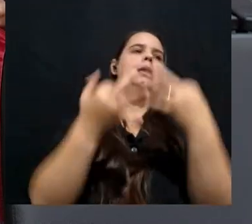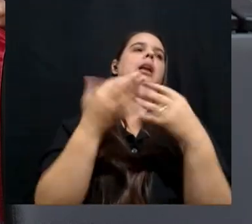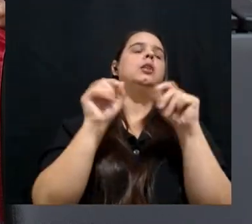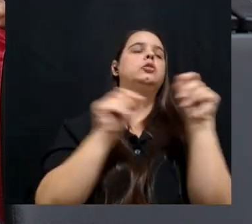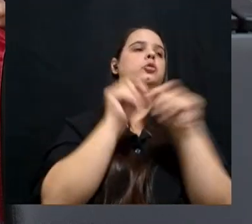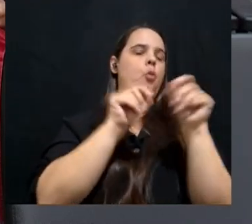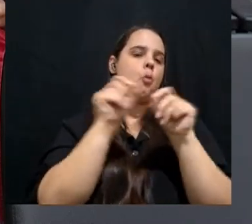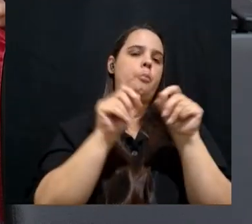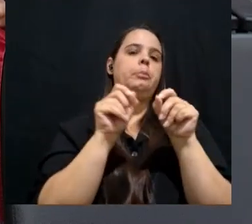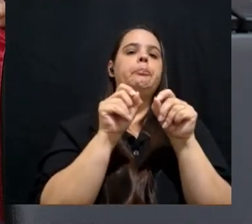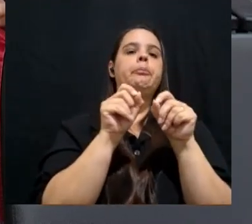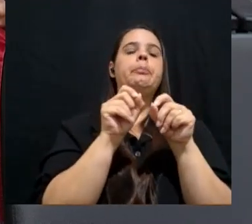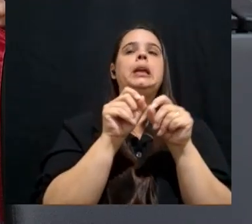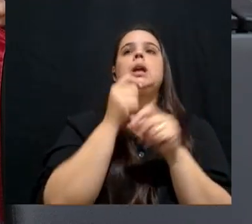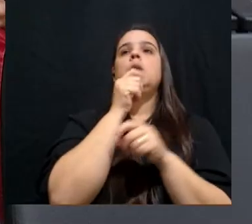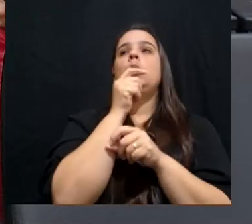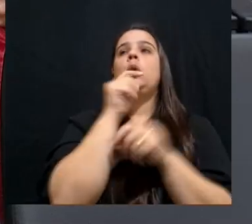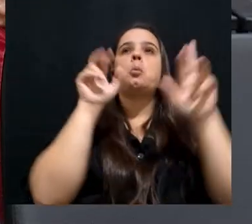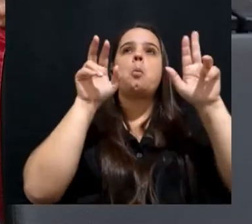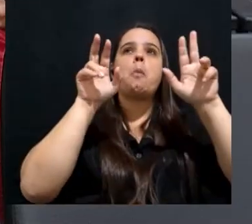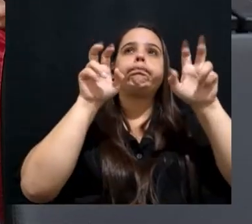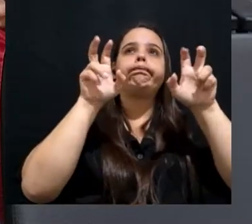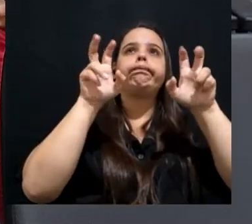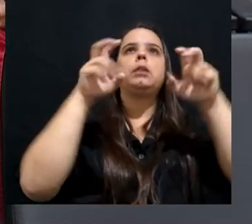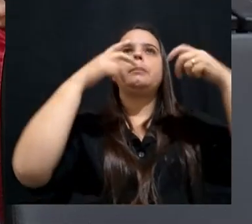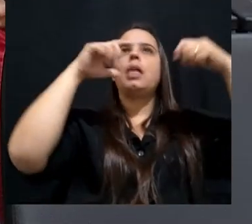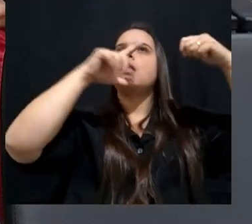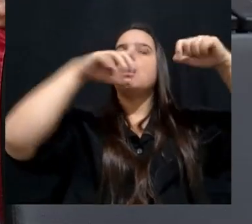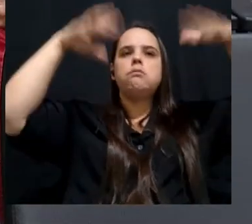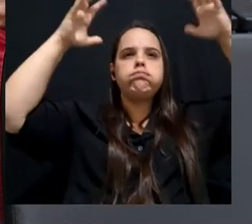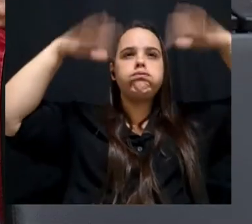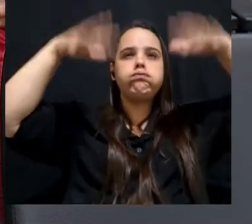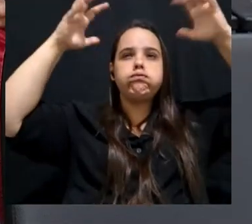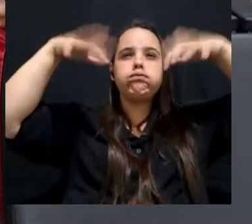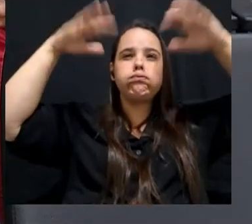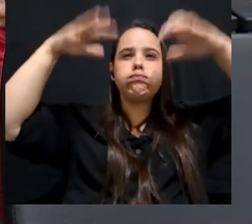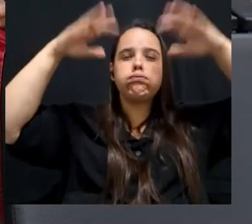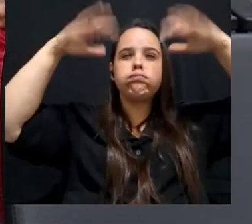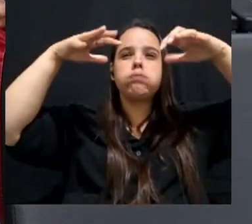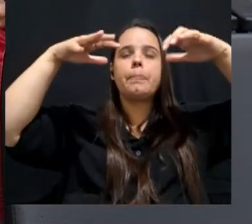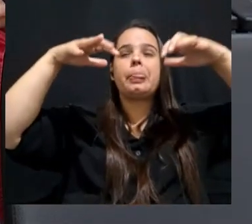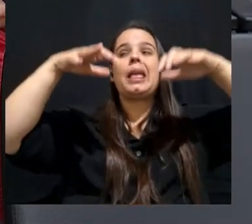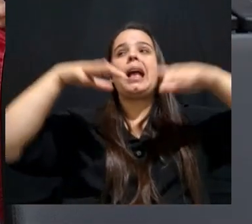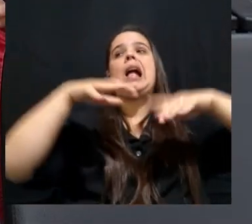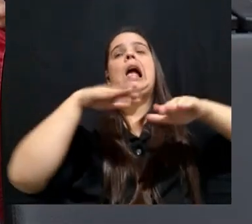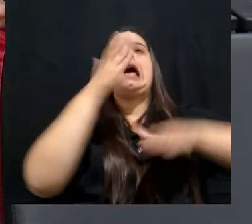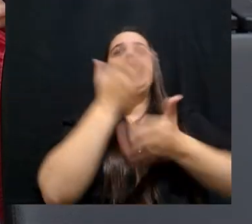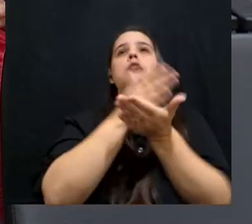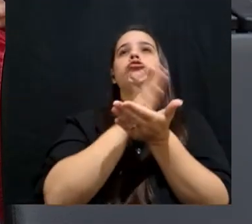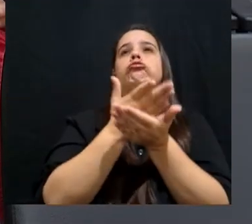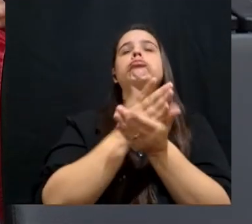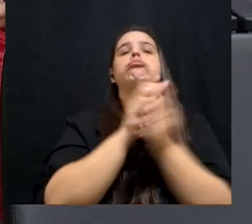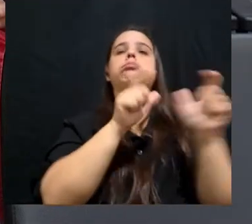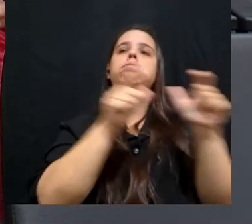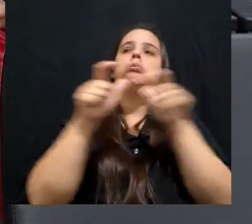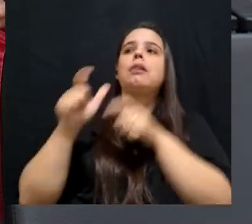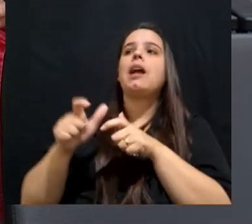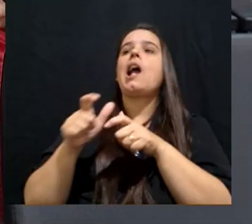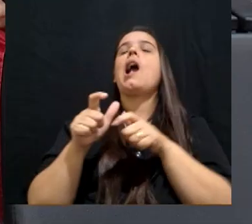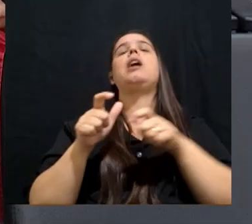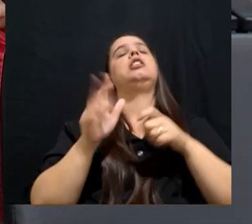quando chove. Vários pontos da cidade também já tem esse projeto, né, de lugares